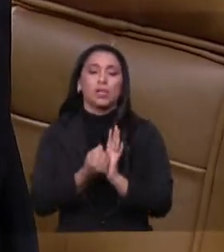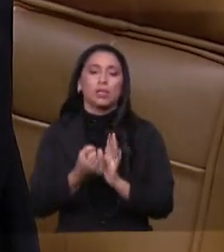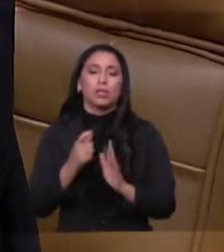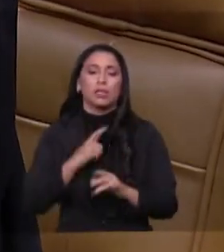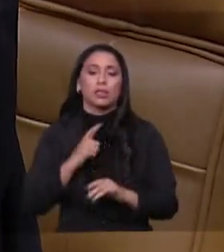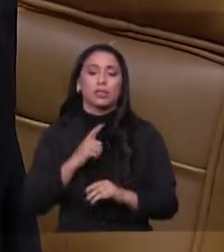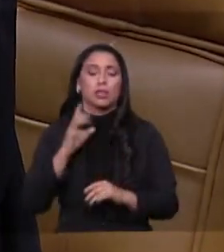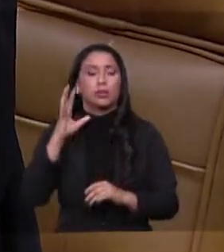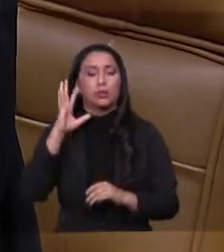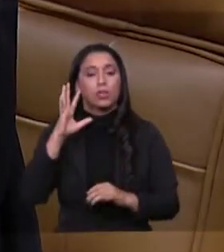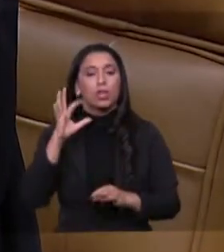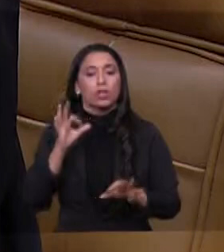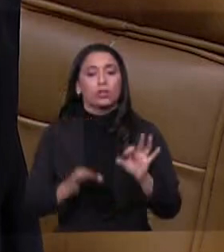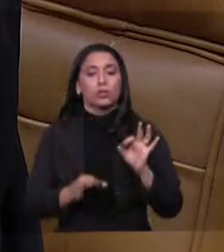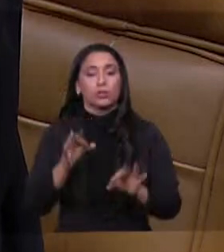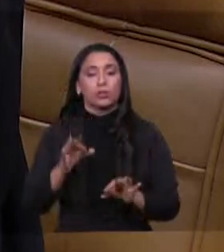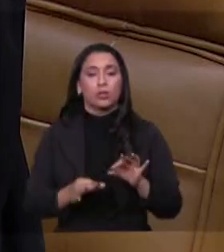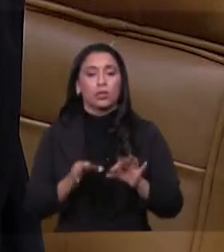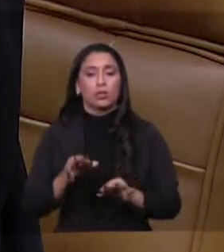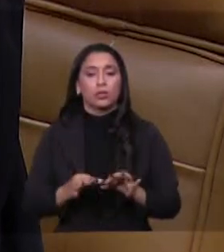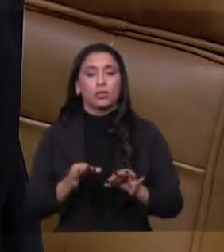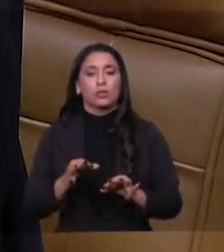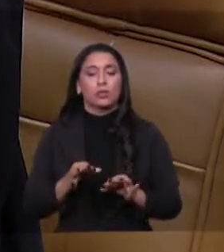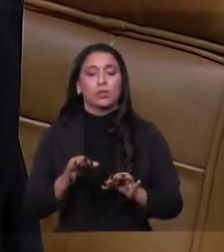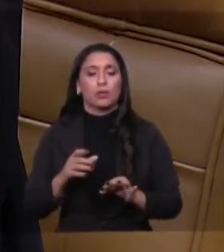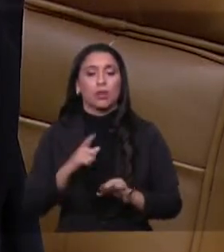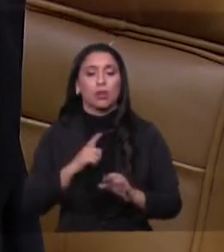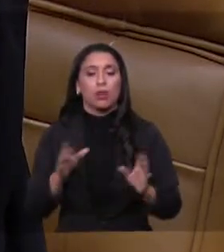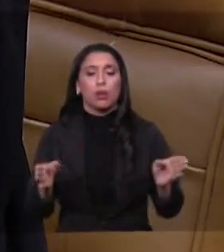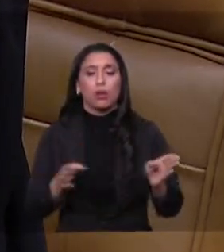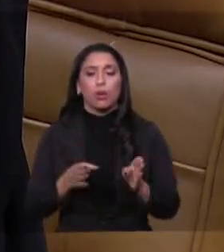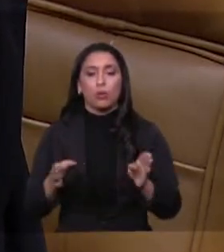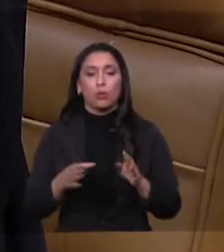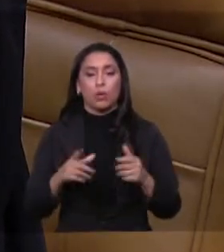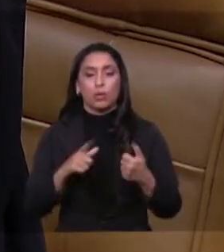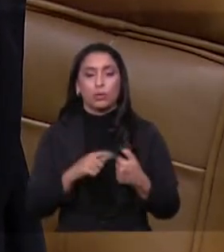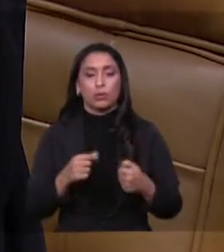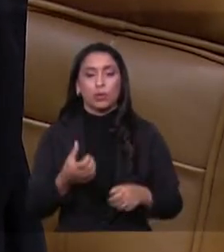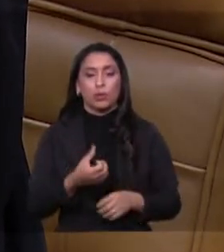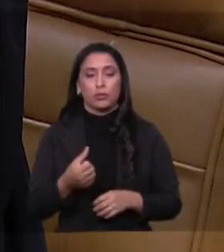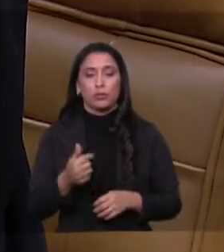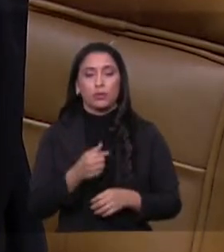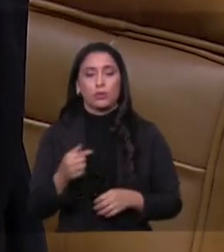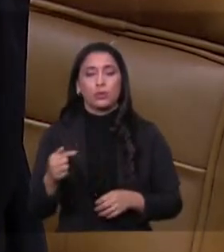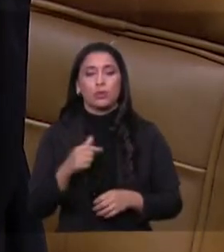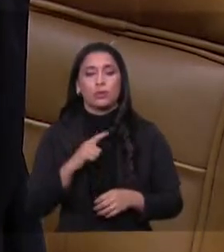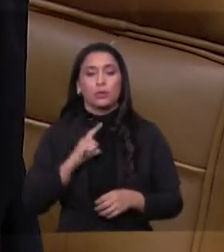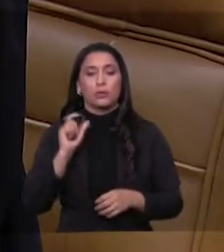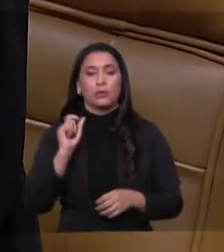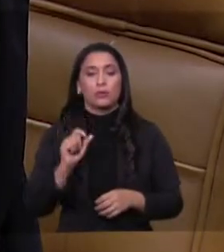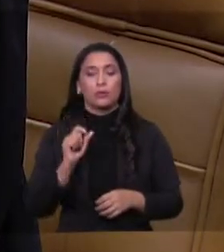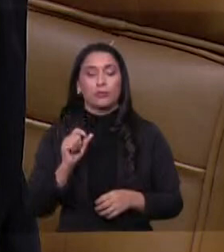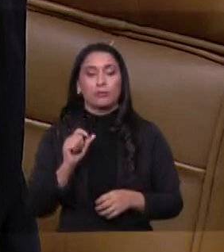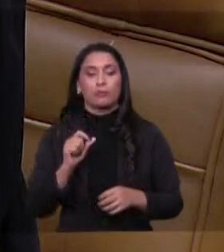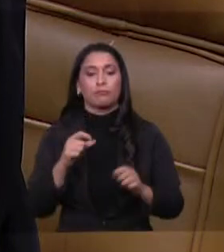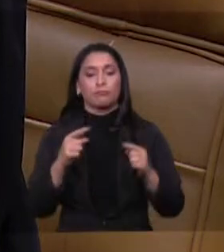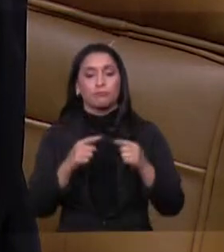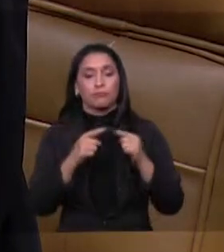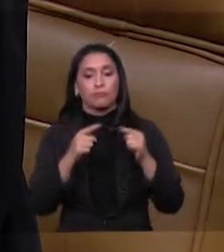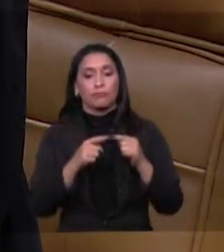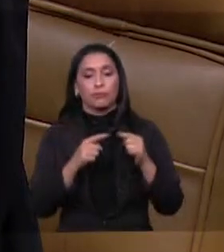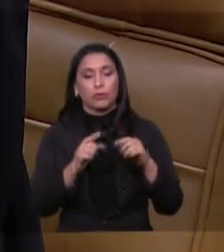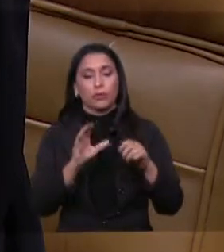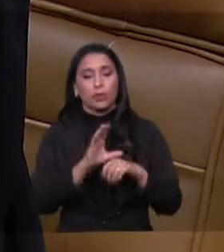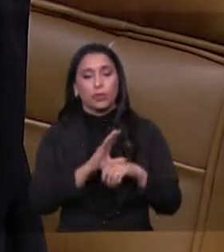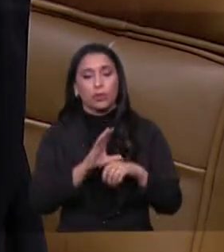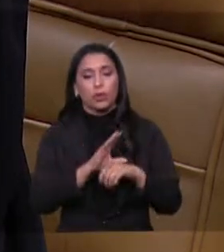conclusão administrativa ou judicial, mesmo o fim do prazo previsto no artigo 67 do ato das disposições condicionais transitórias,